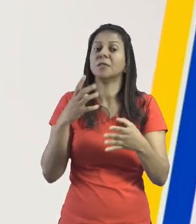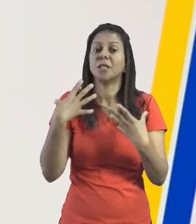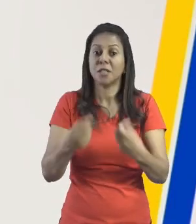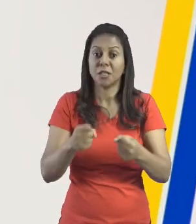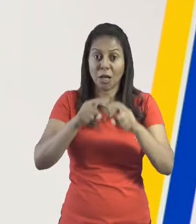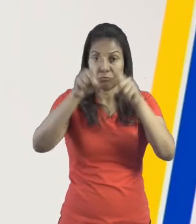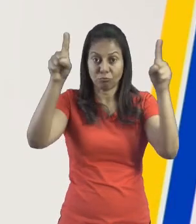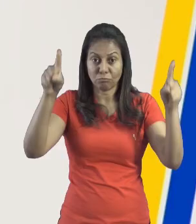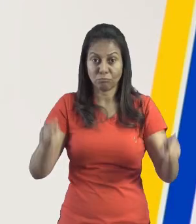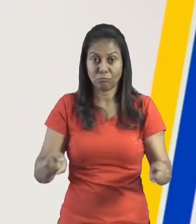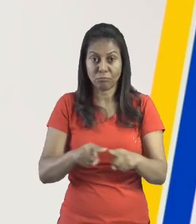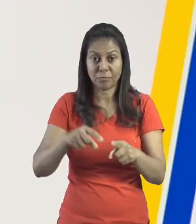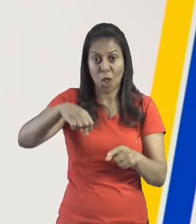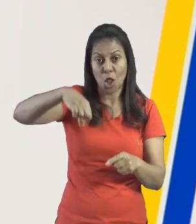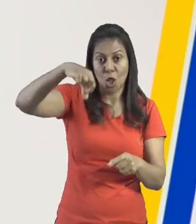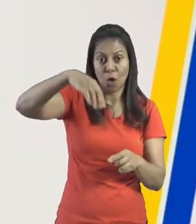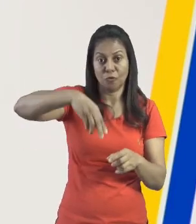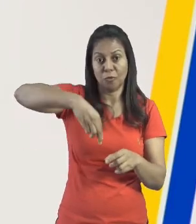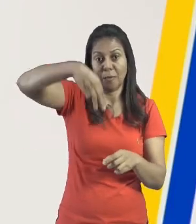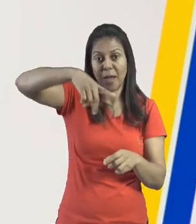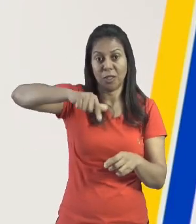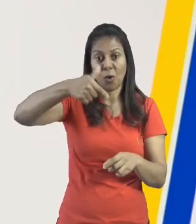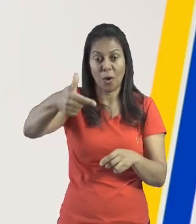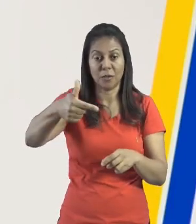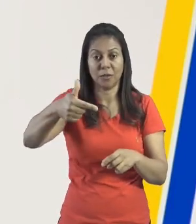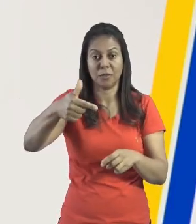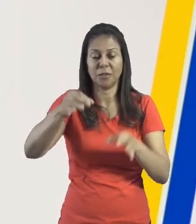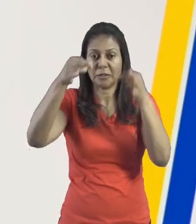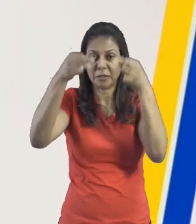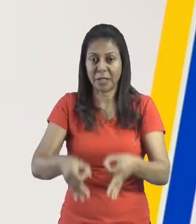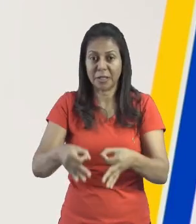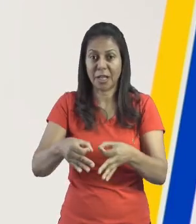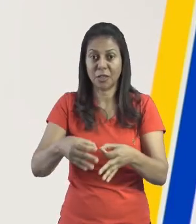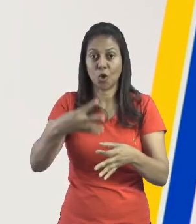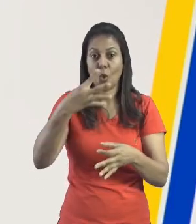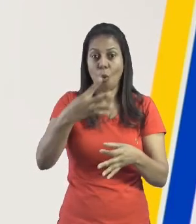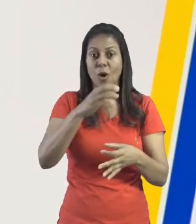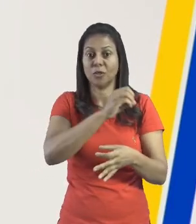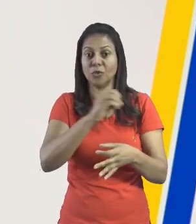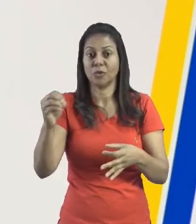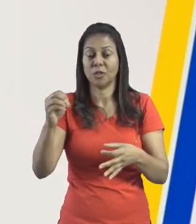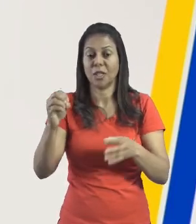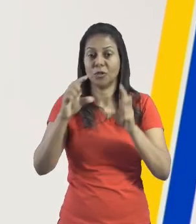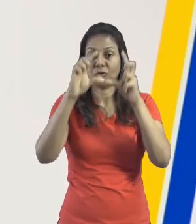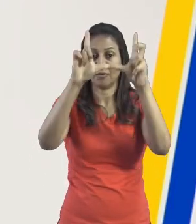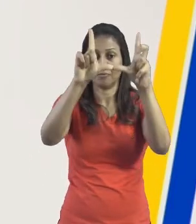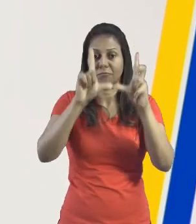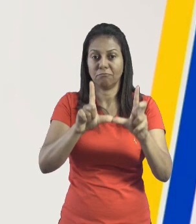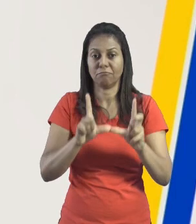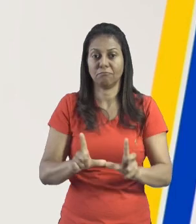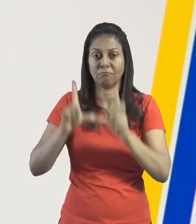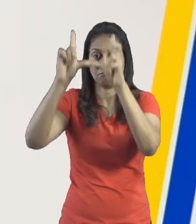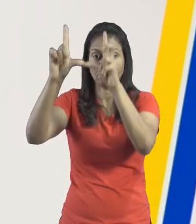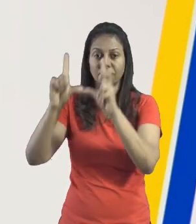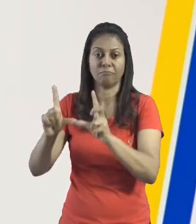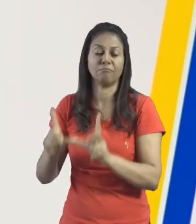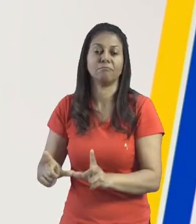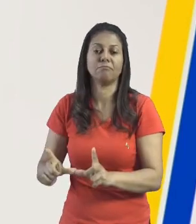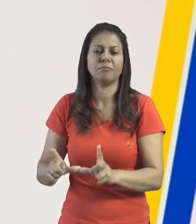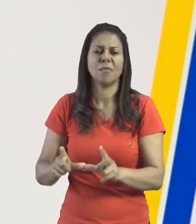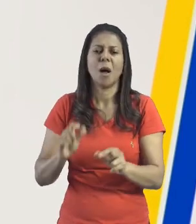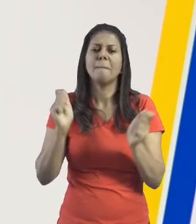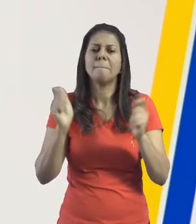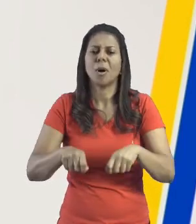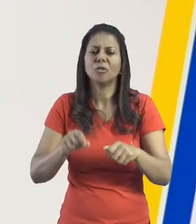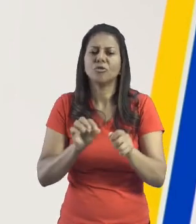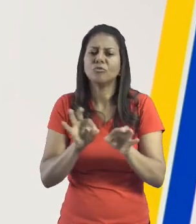quadrada de 9 metros quadrados com exatos 400 azulejos. Sendo assim, pode-se afirmar